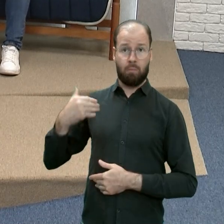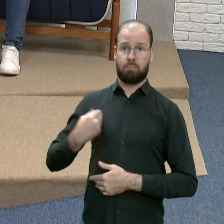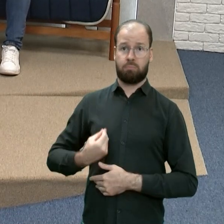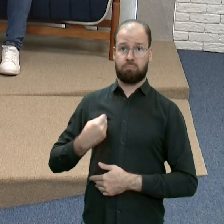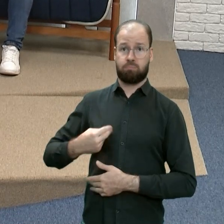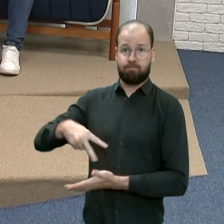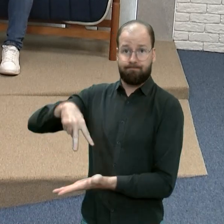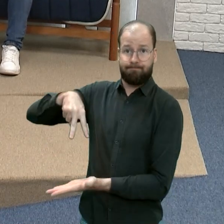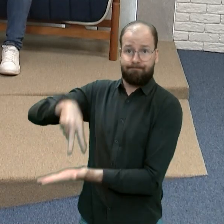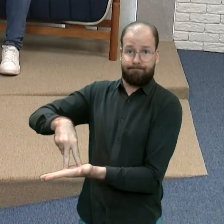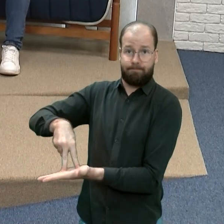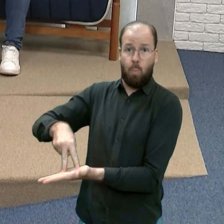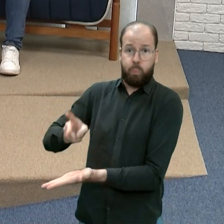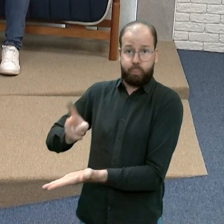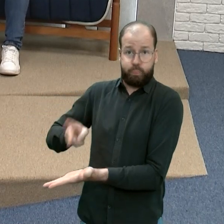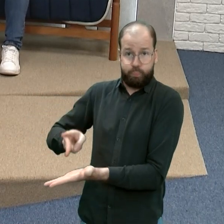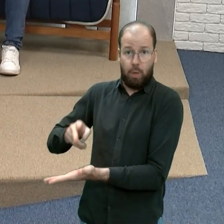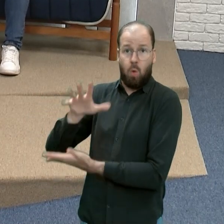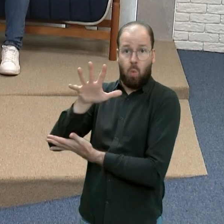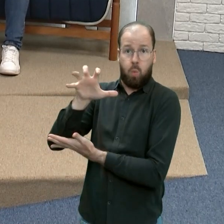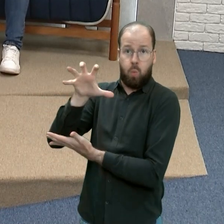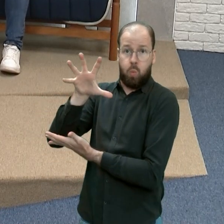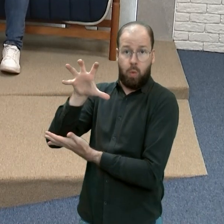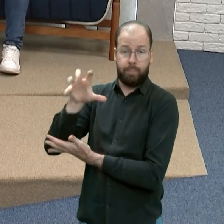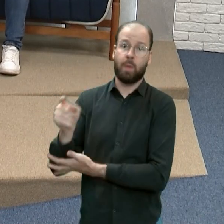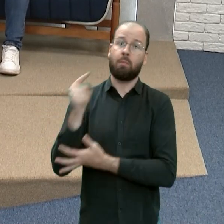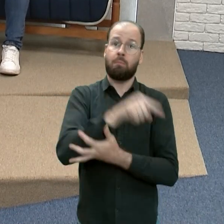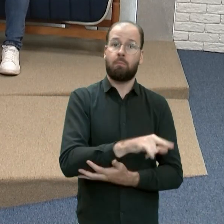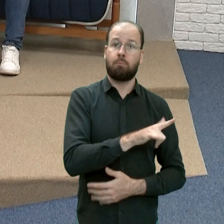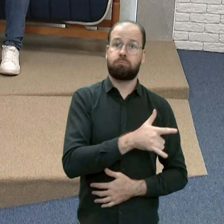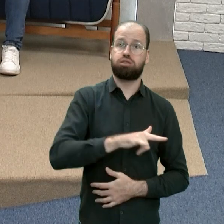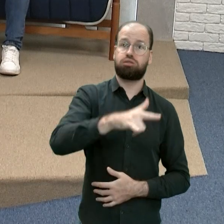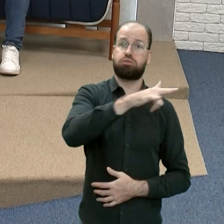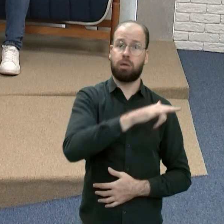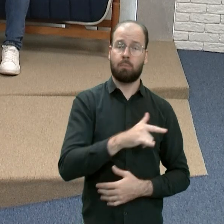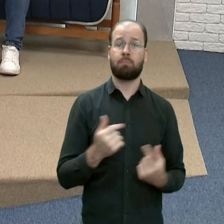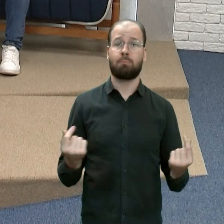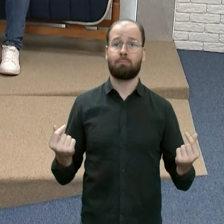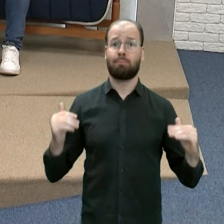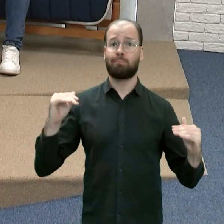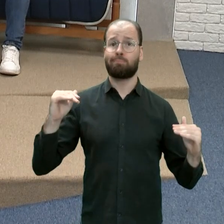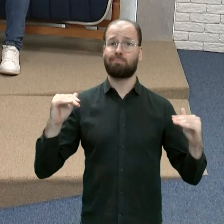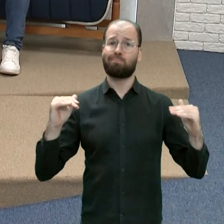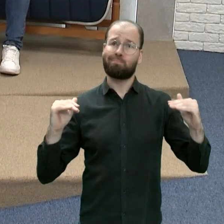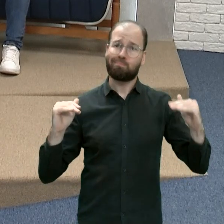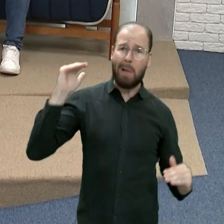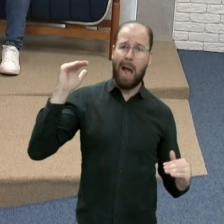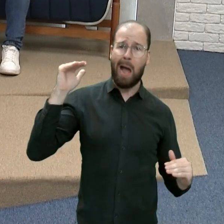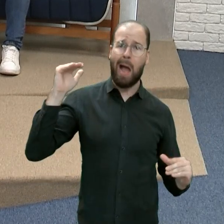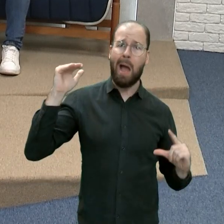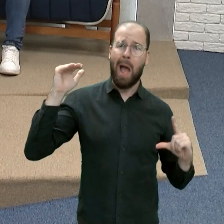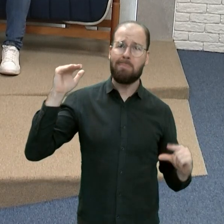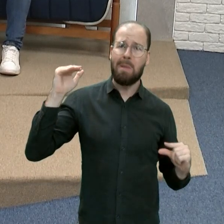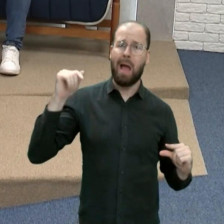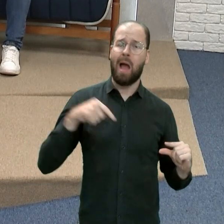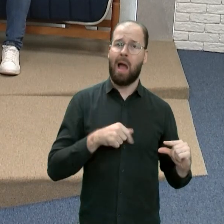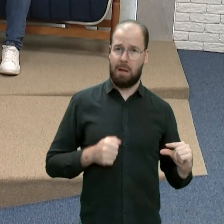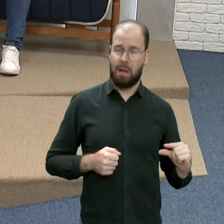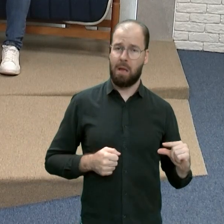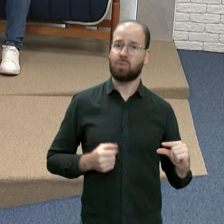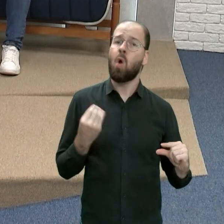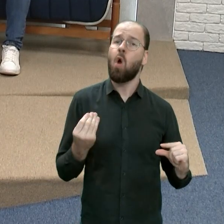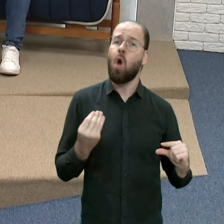equipamento perto de outros que eram utilizados para fazer o mesmo serviço. E como que chegou